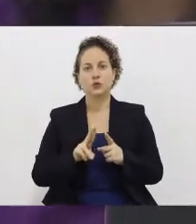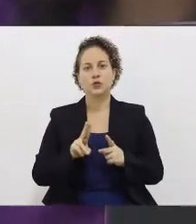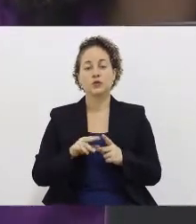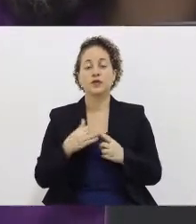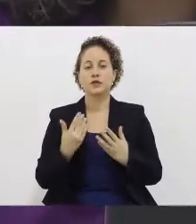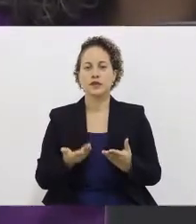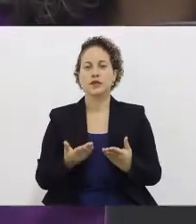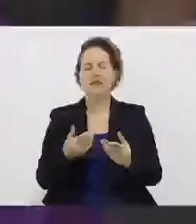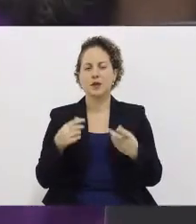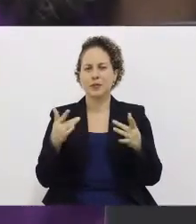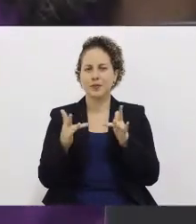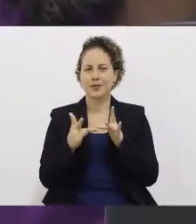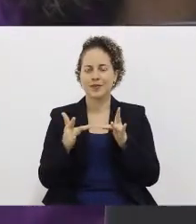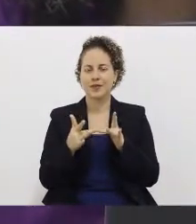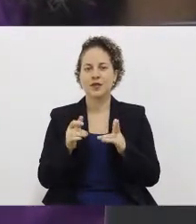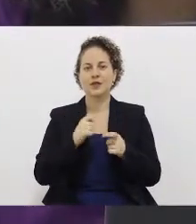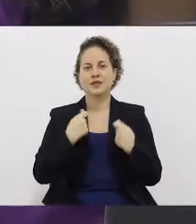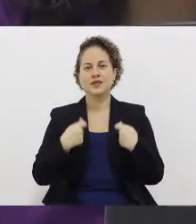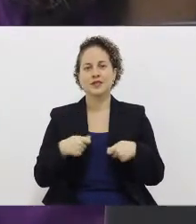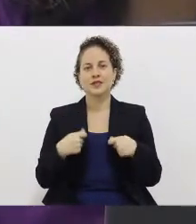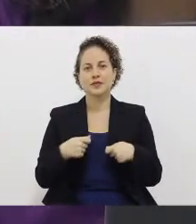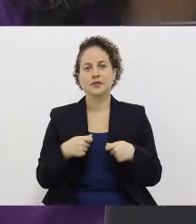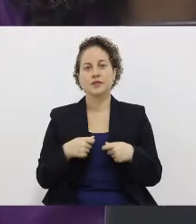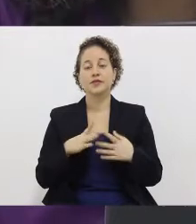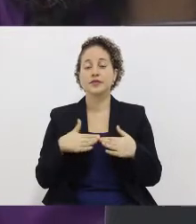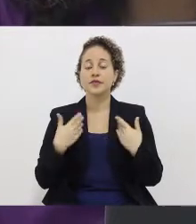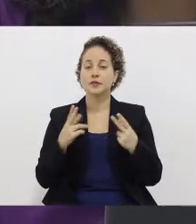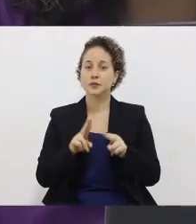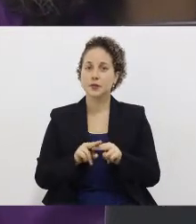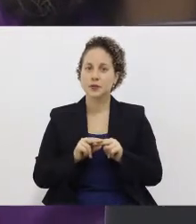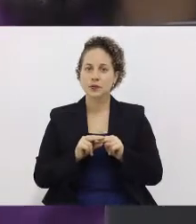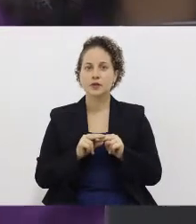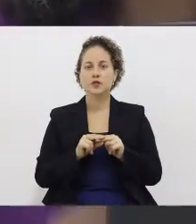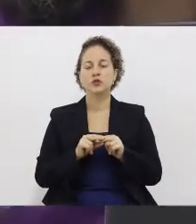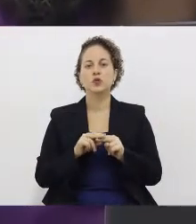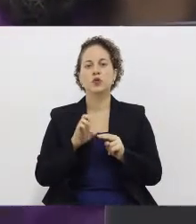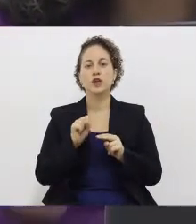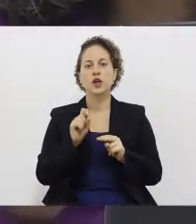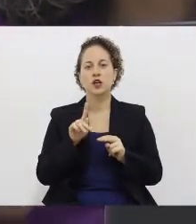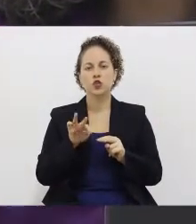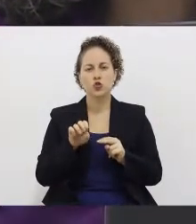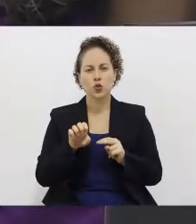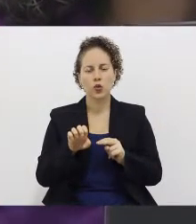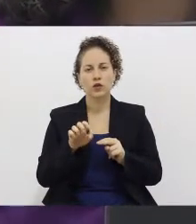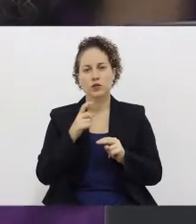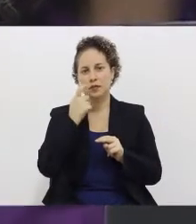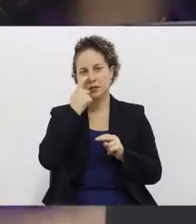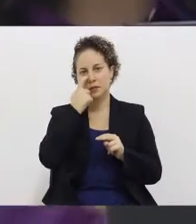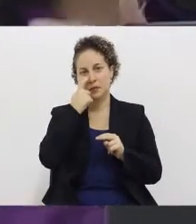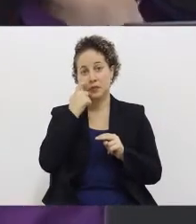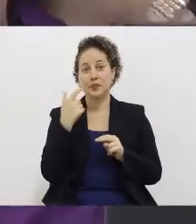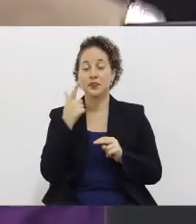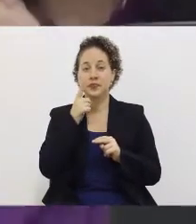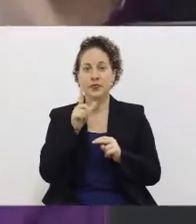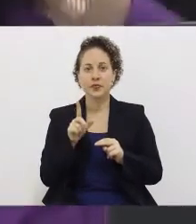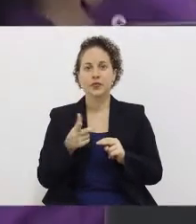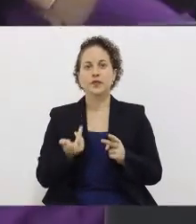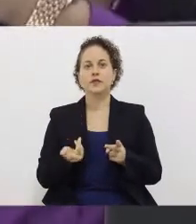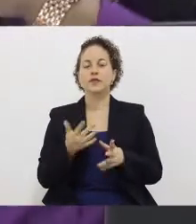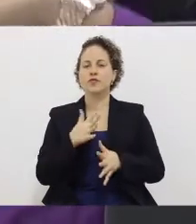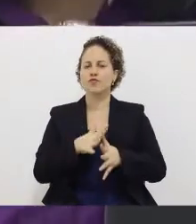esse suprimento e esta demanda, este consumo. Por isso, existe o estoque, que é o pulmão que vai fazer com que, mesmo